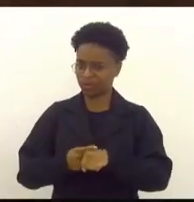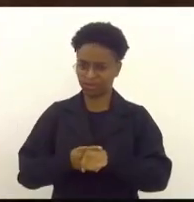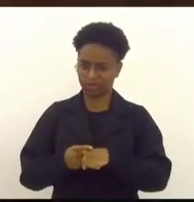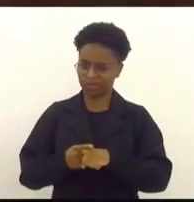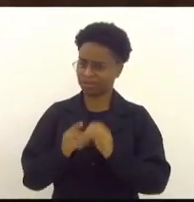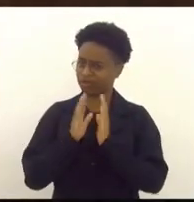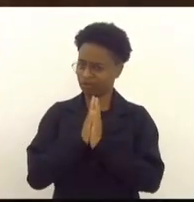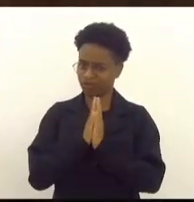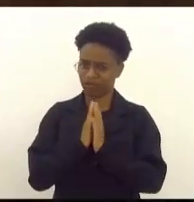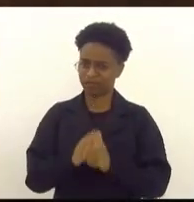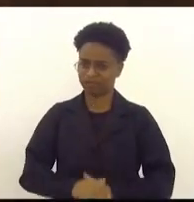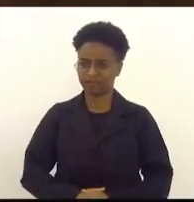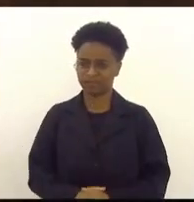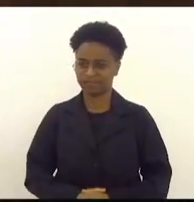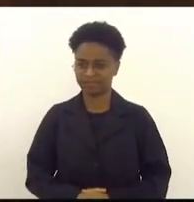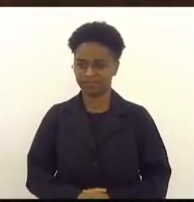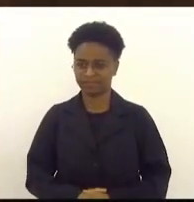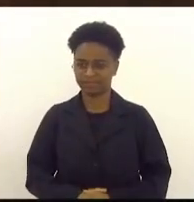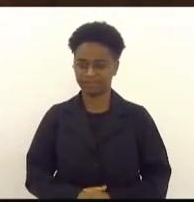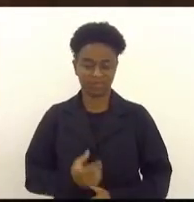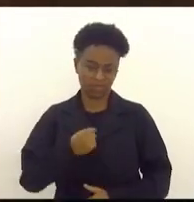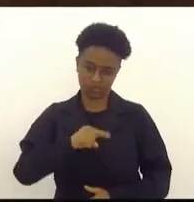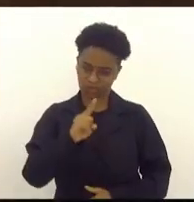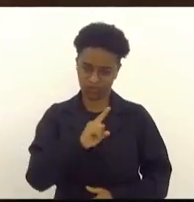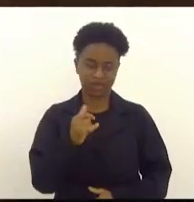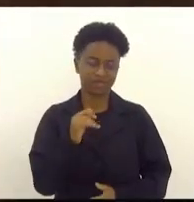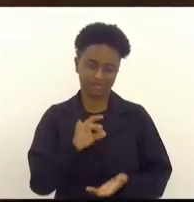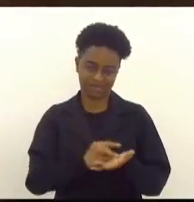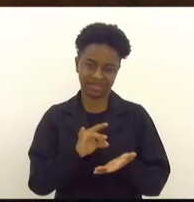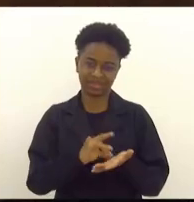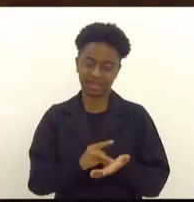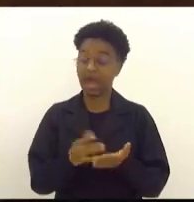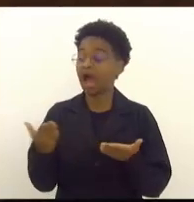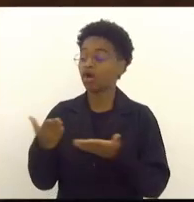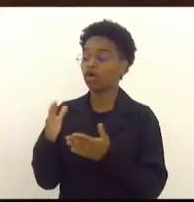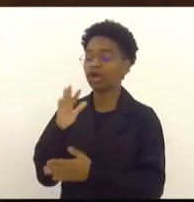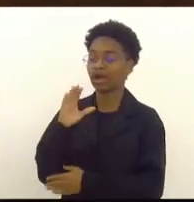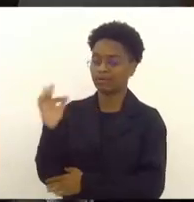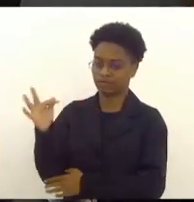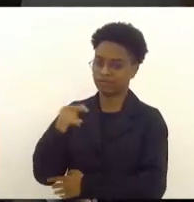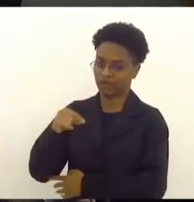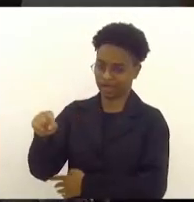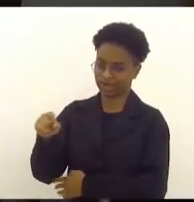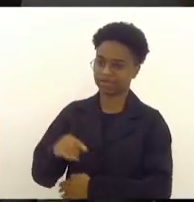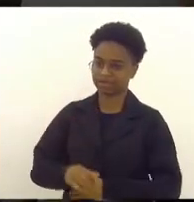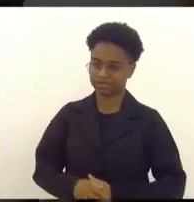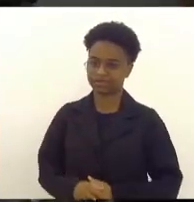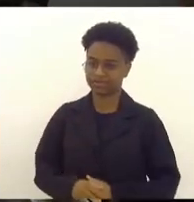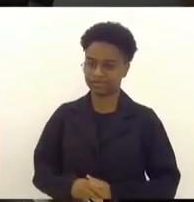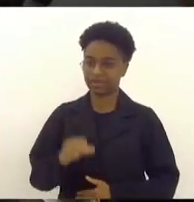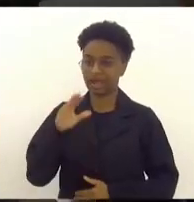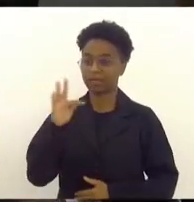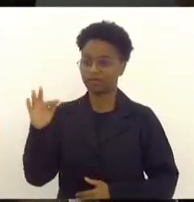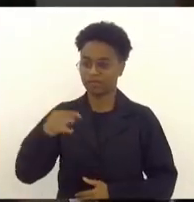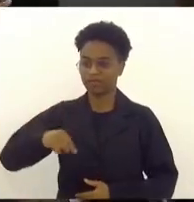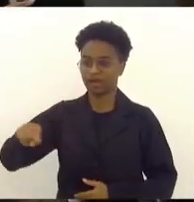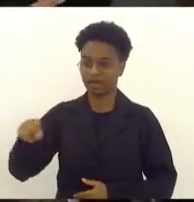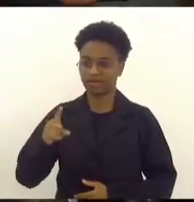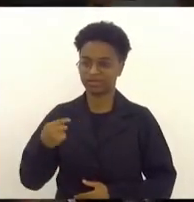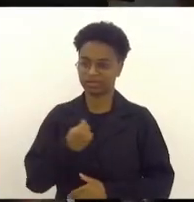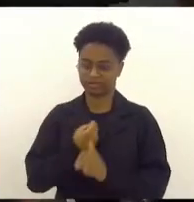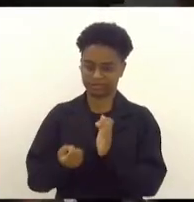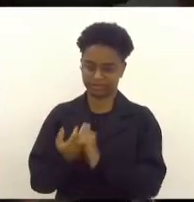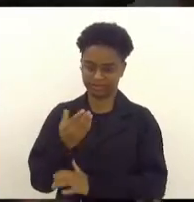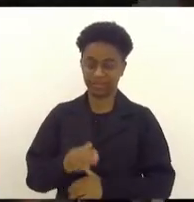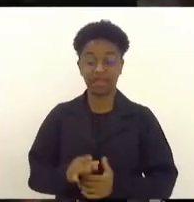hein mas nunca foi e é verdade ele vai agora em Cabo Frio ele vai em Cabo Frio nós vamos criar